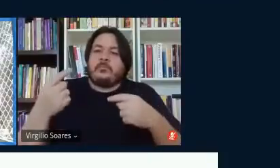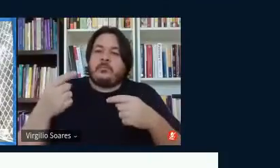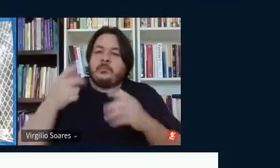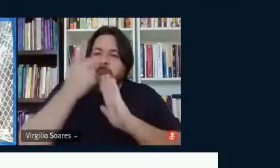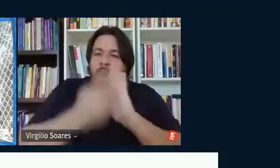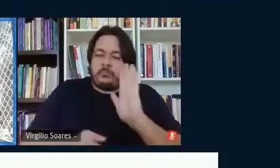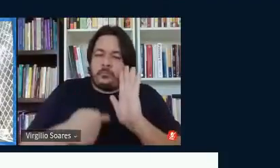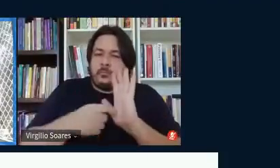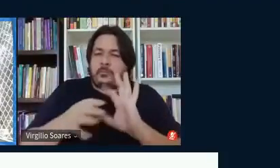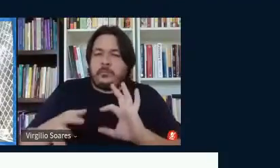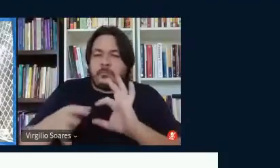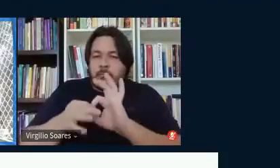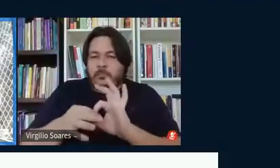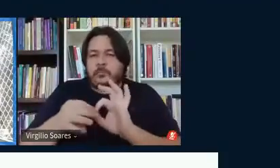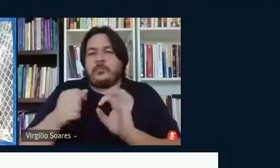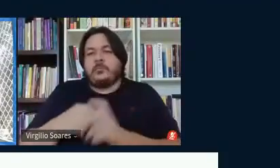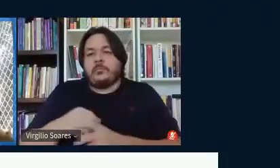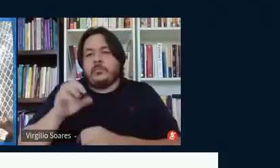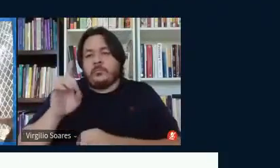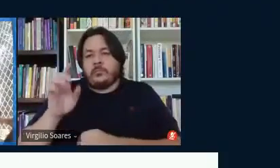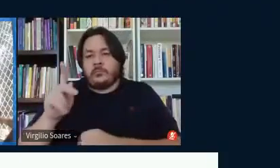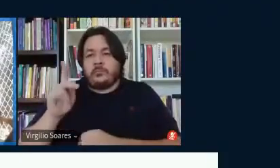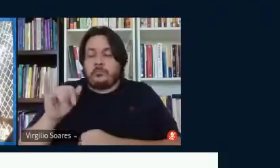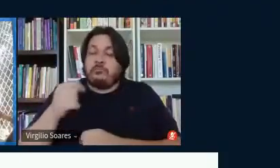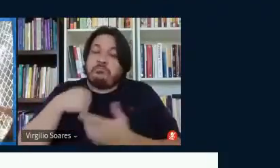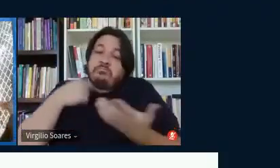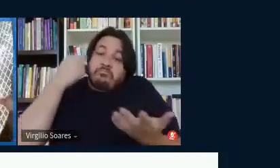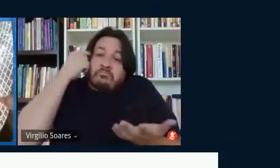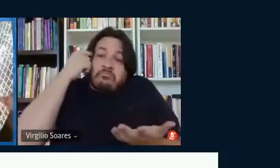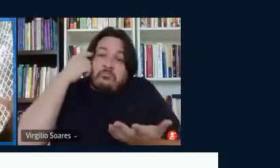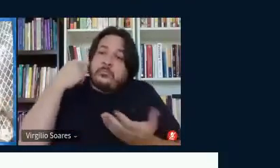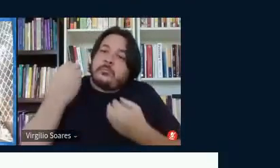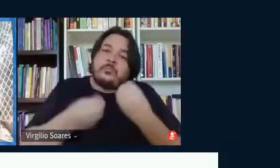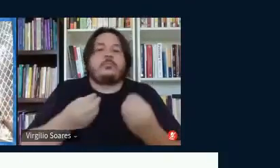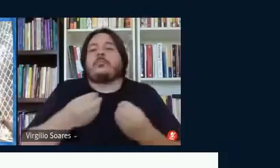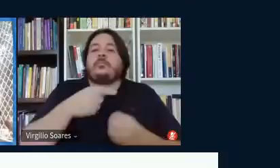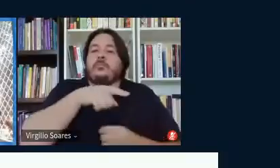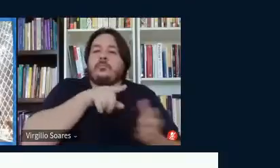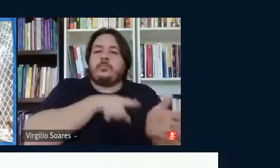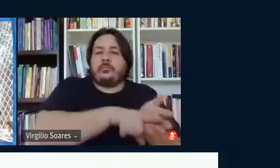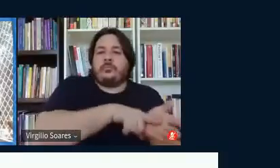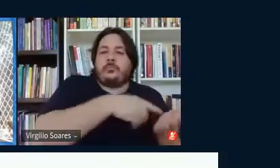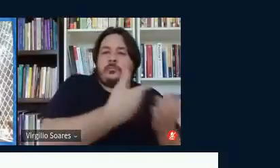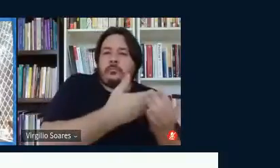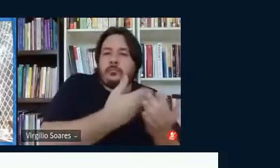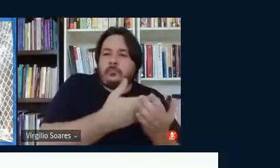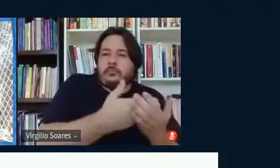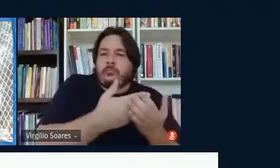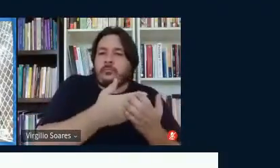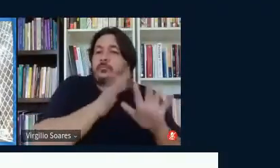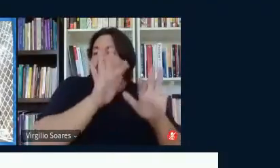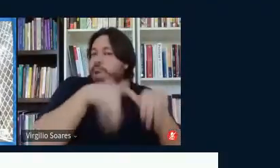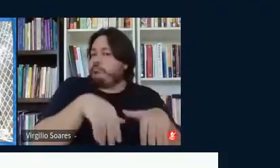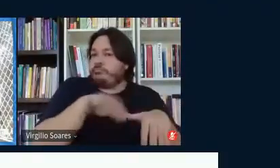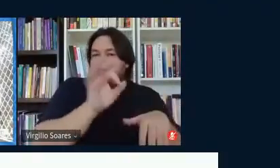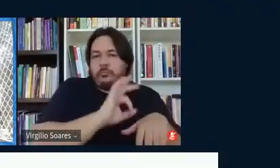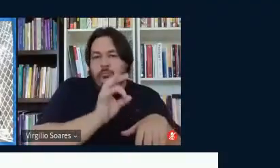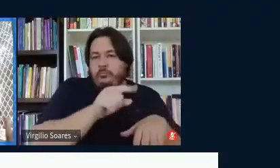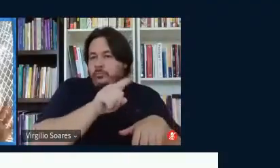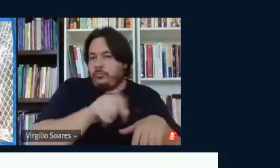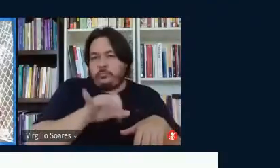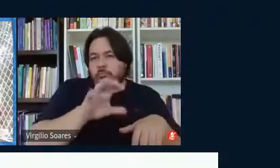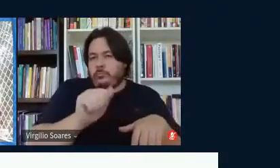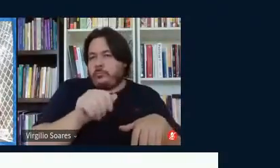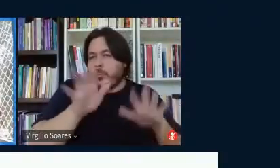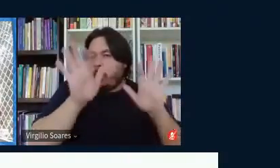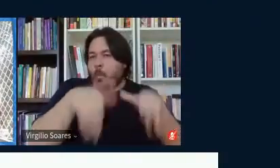COPEI, que é pensar, bom, então a gente está vindo de um estudo sobre uma epidemia que não terminou, né, a epidemia do Zika não